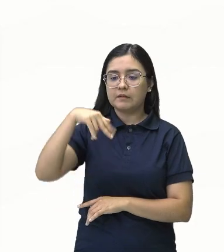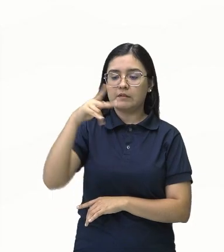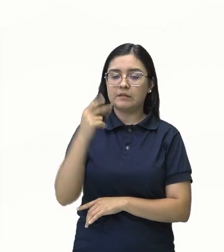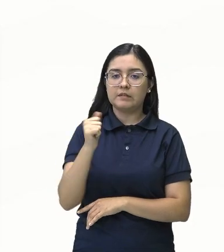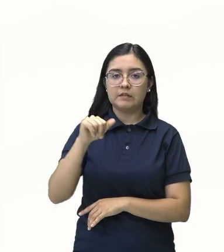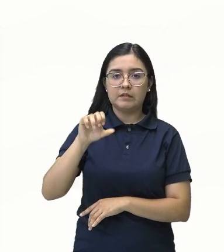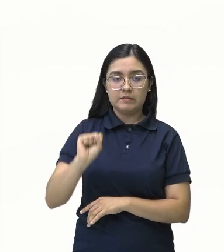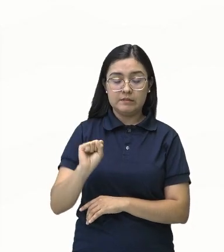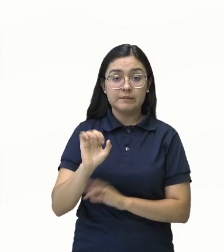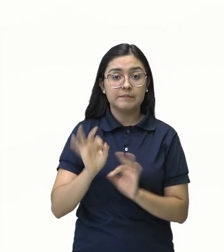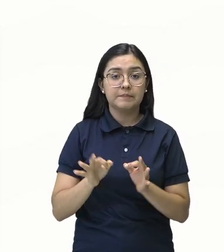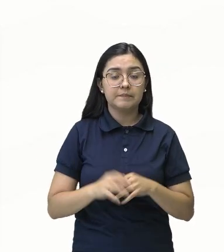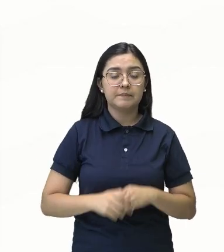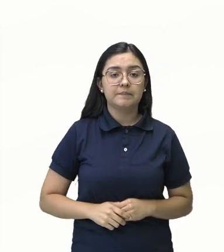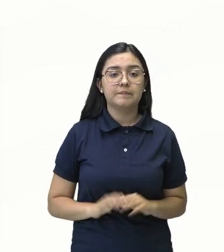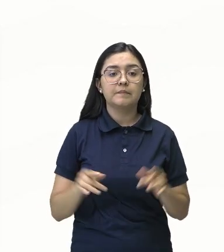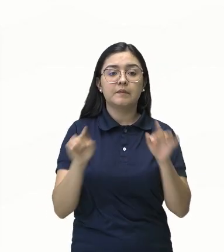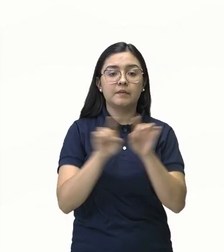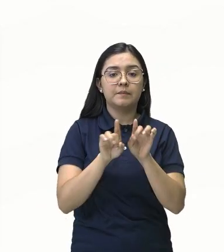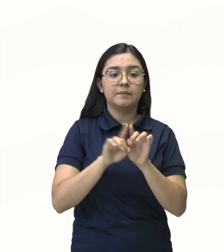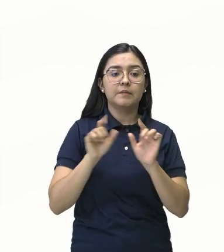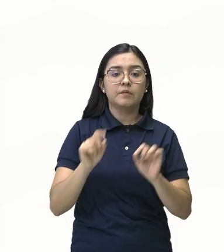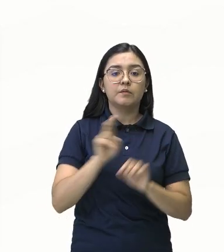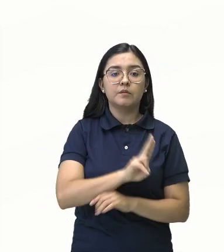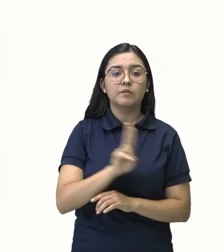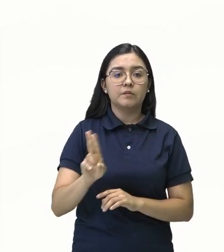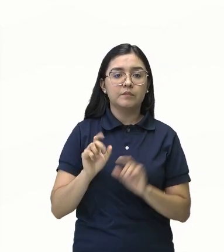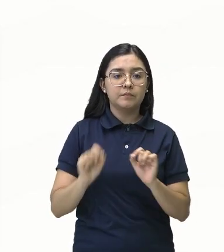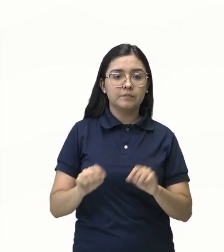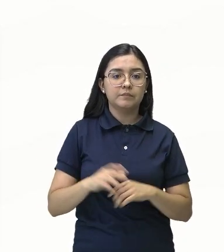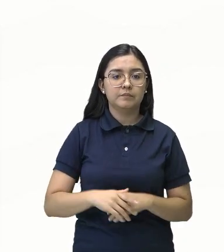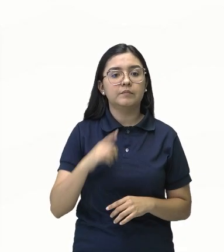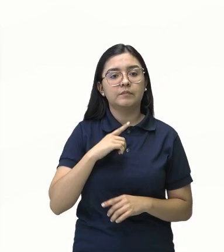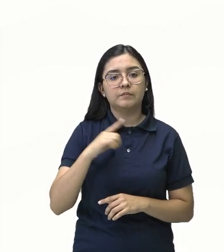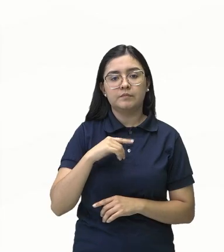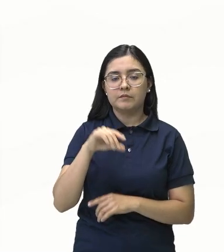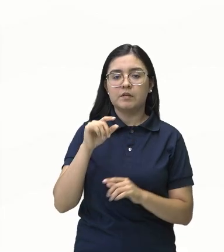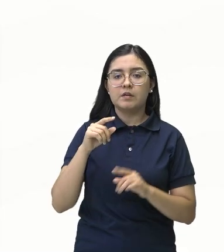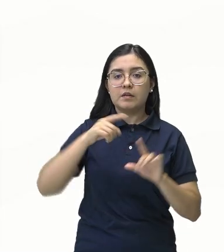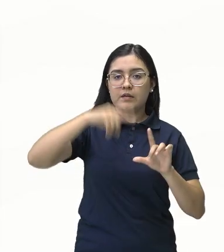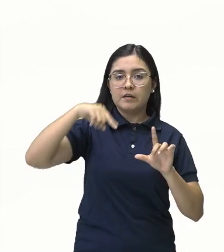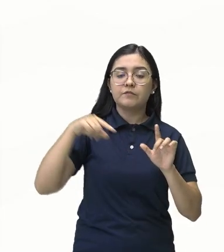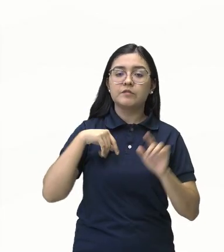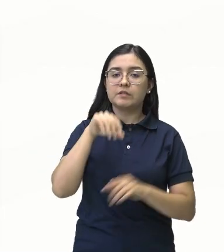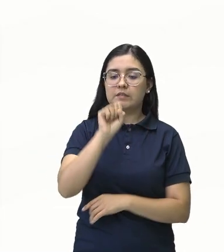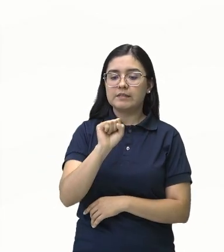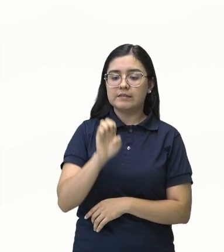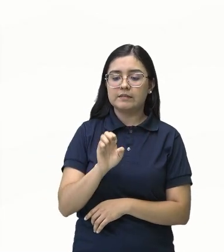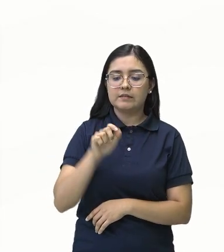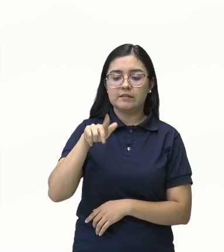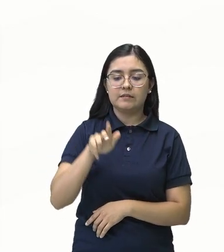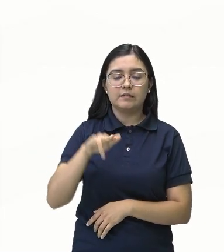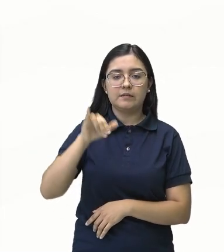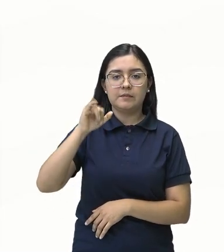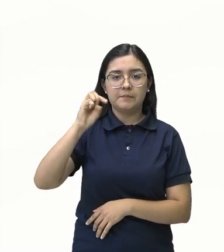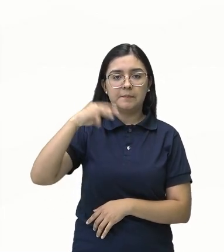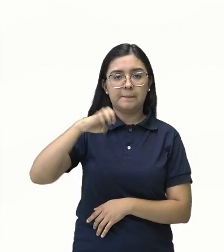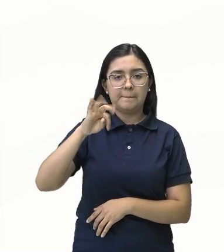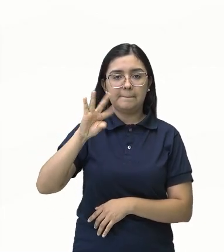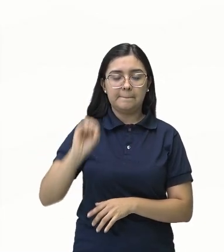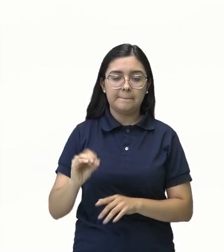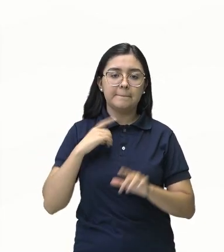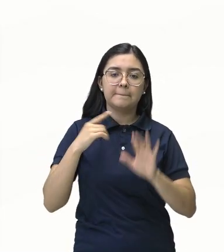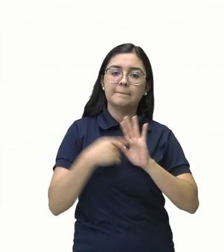bom? Também conhecido como gráfico de segmento, é utilizado para